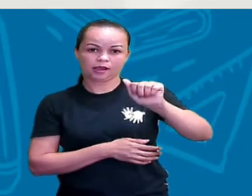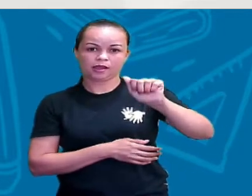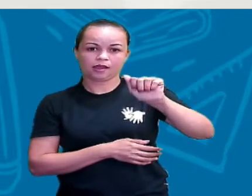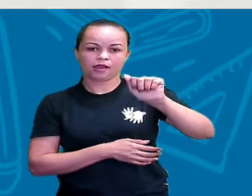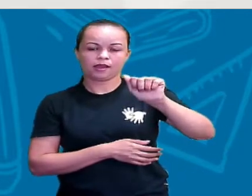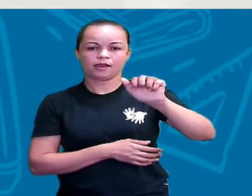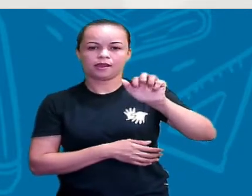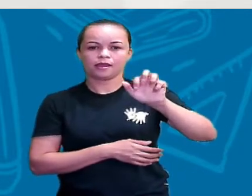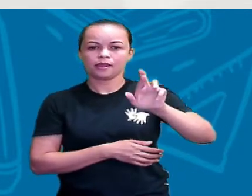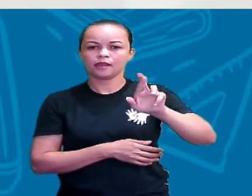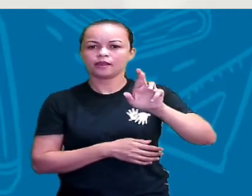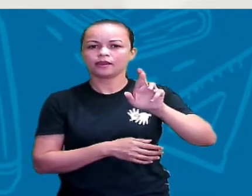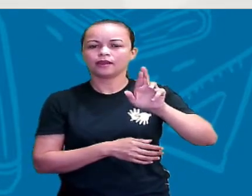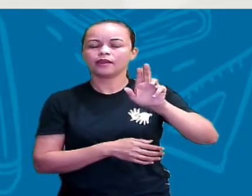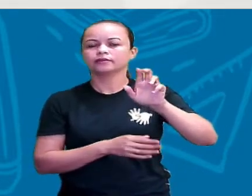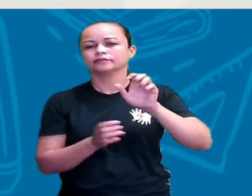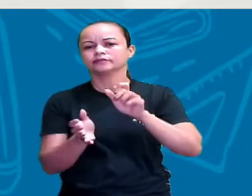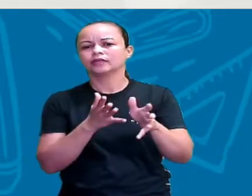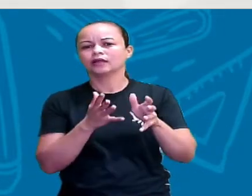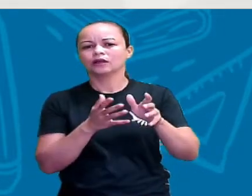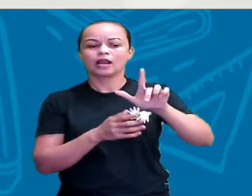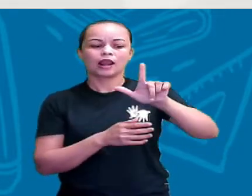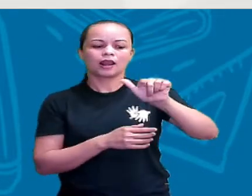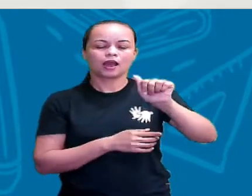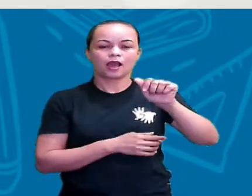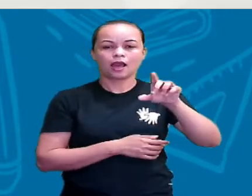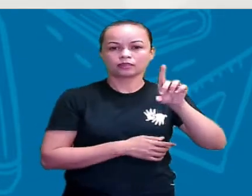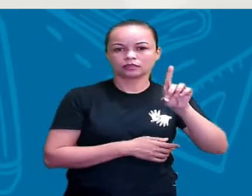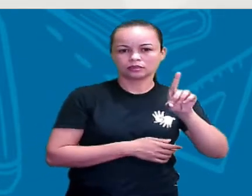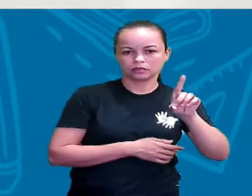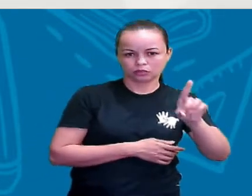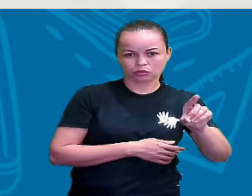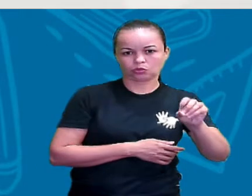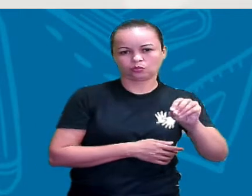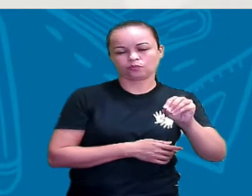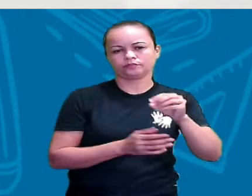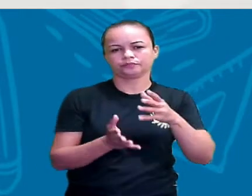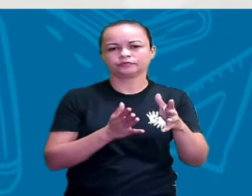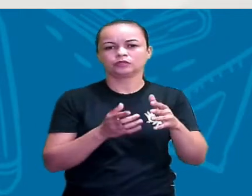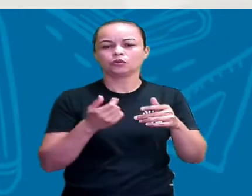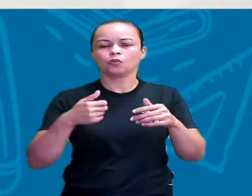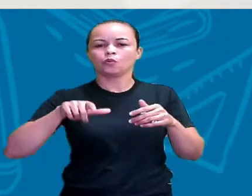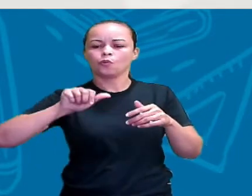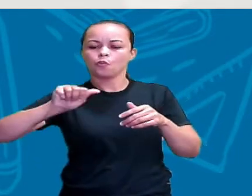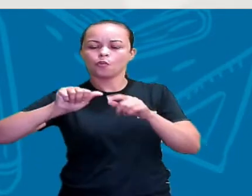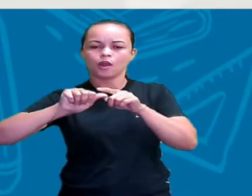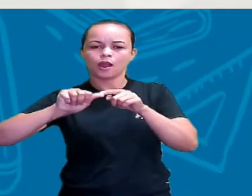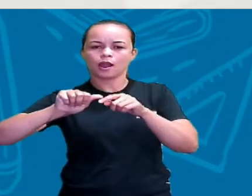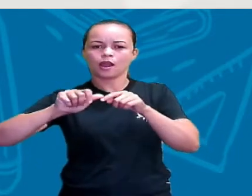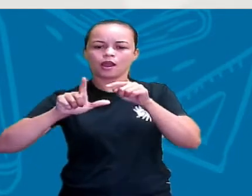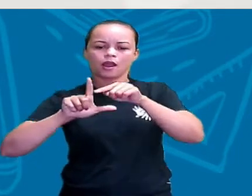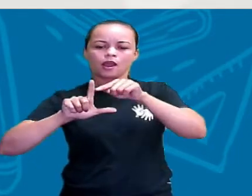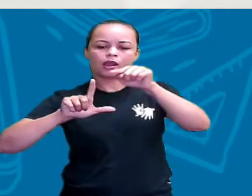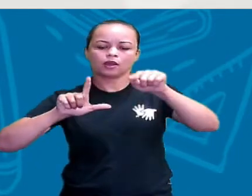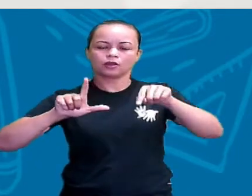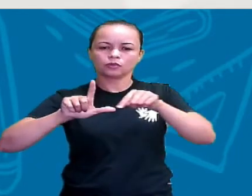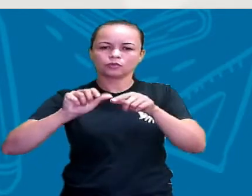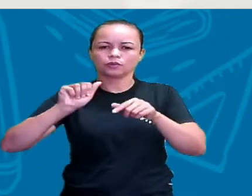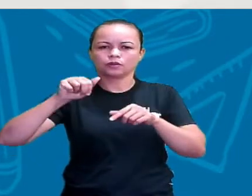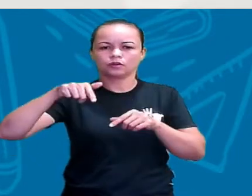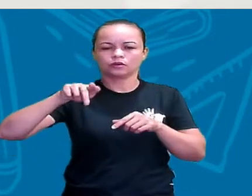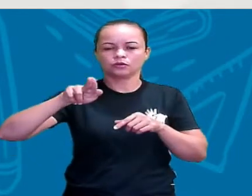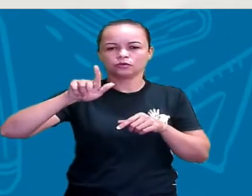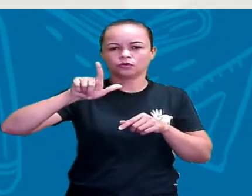L-A-L. O que significa esse L? Lado. O A significa o quê? Ângulo. L, lado, tá